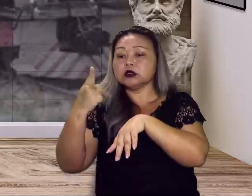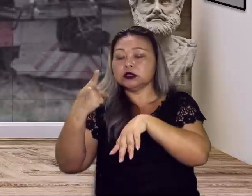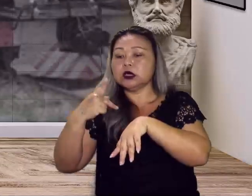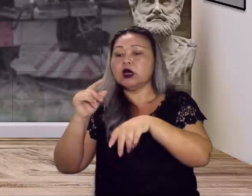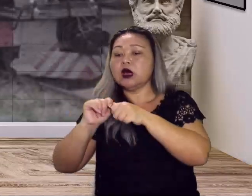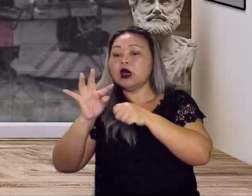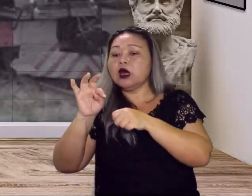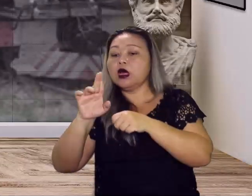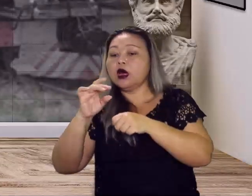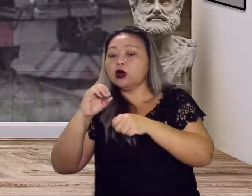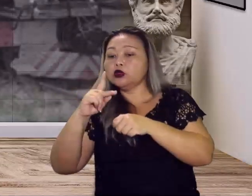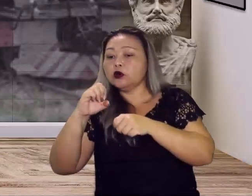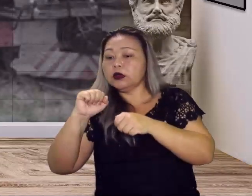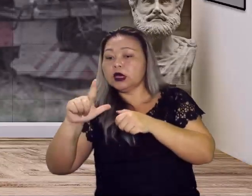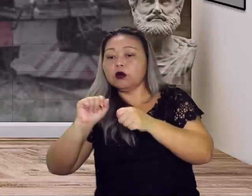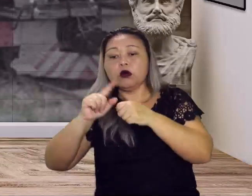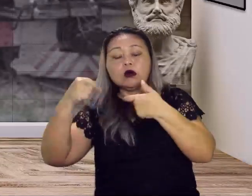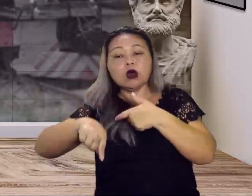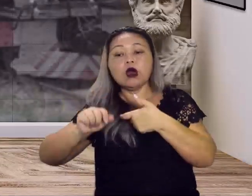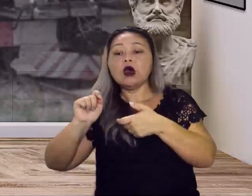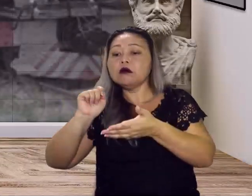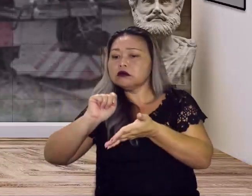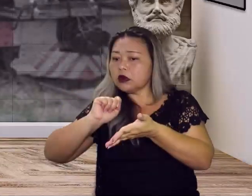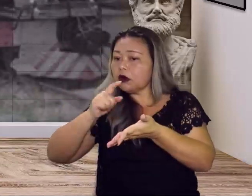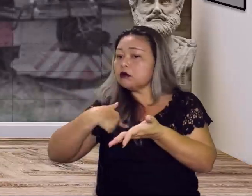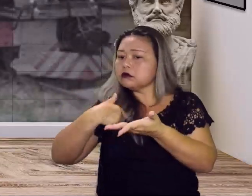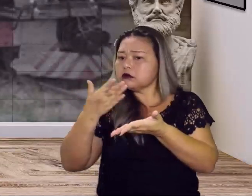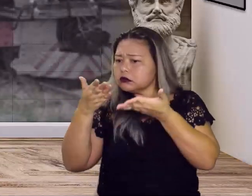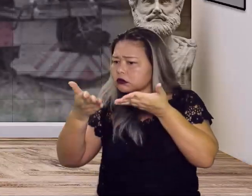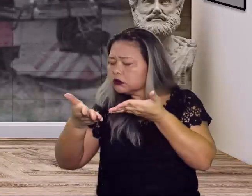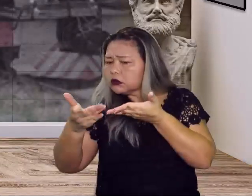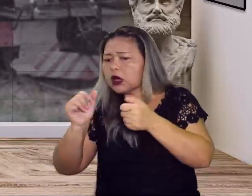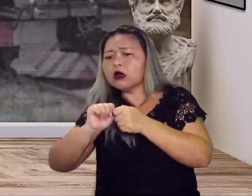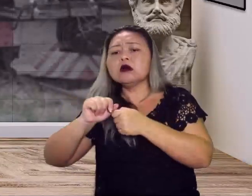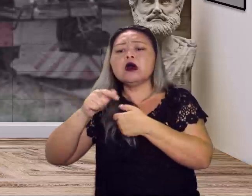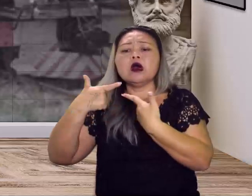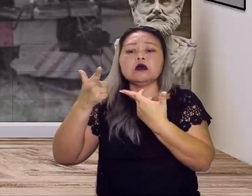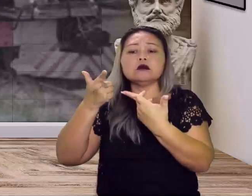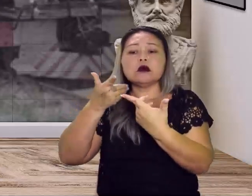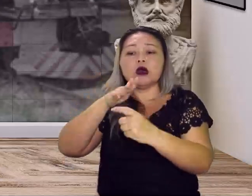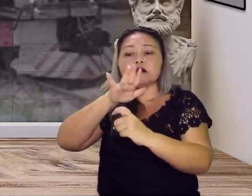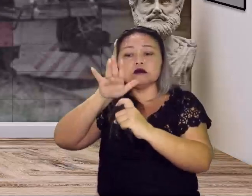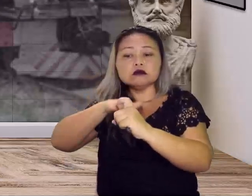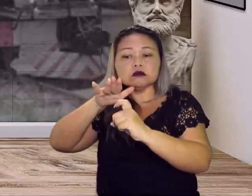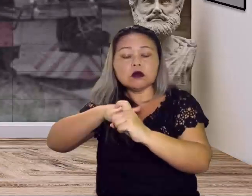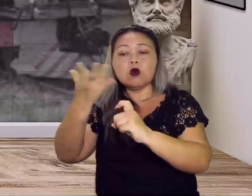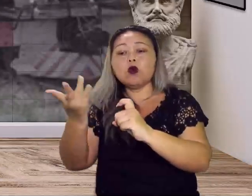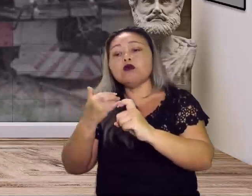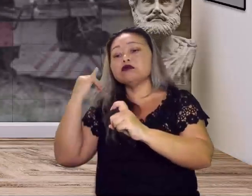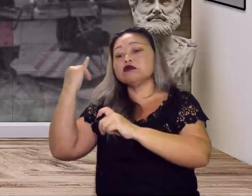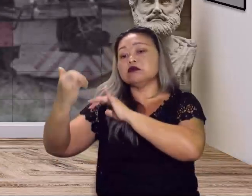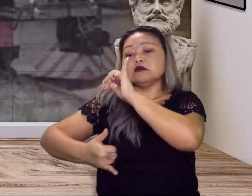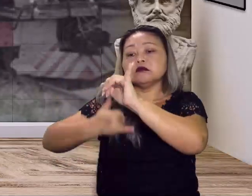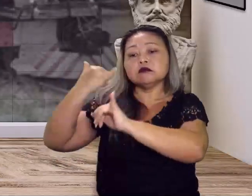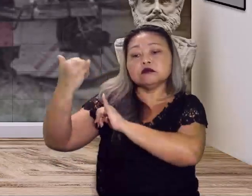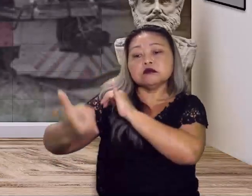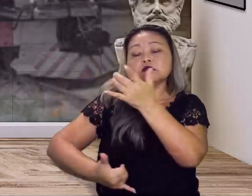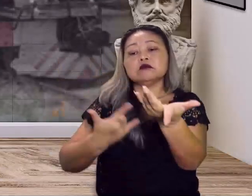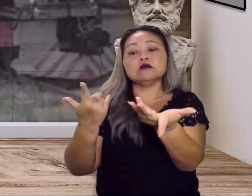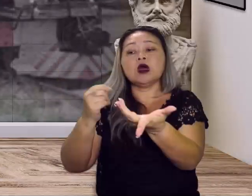fatos que você pode colocar numa perspectiva mitológica, de lendas, de narrações que as pessoas foram